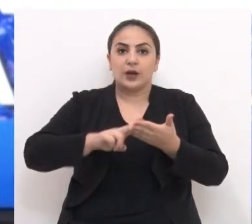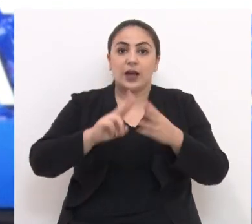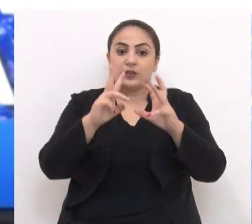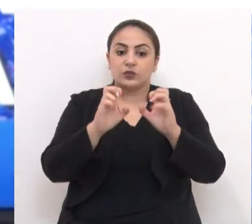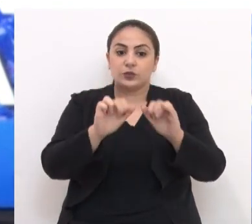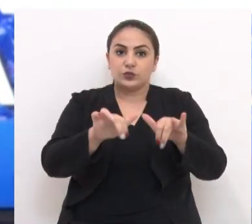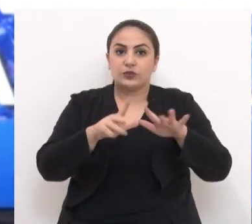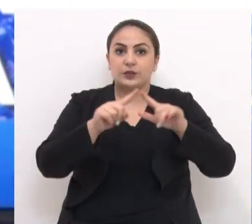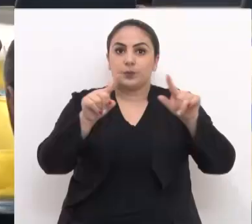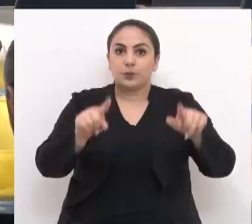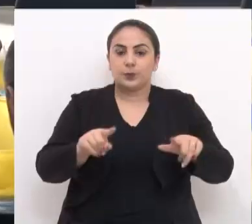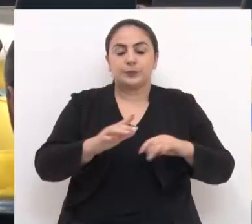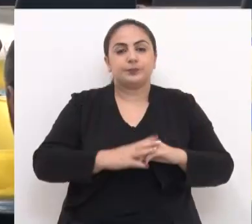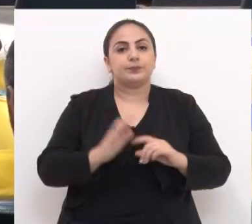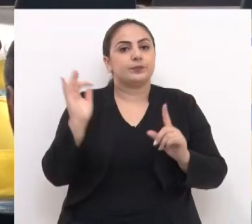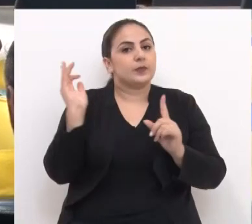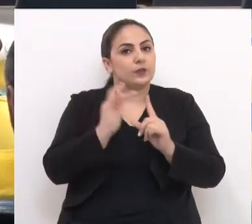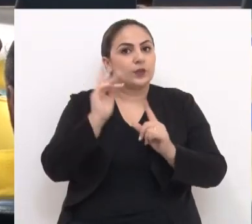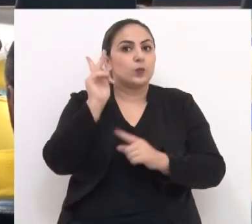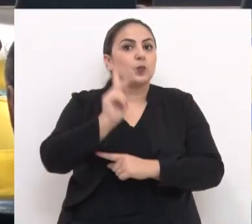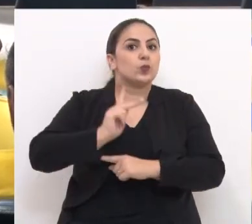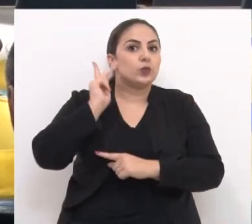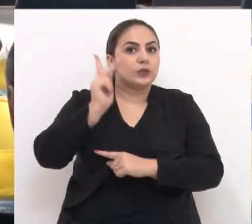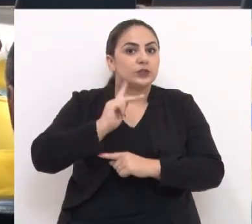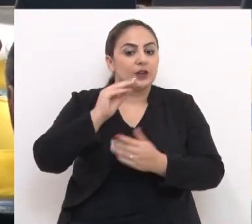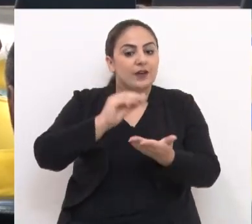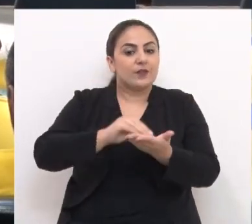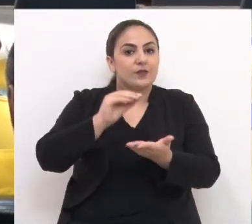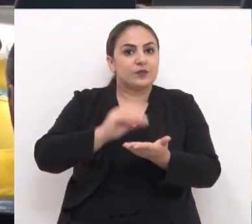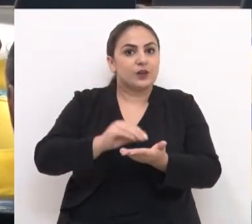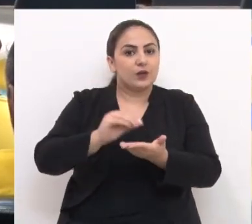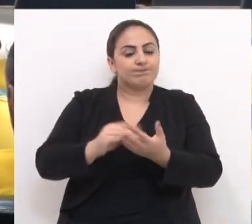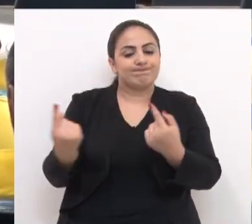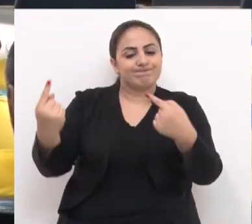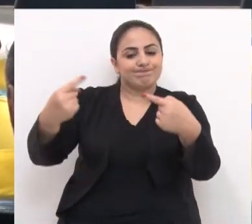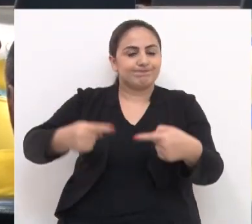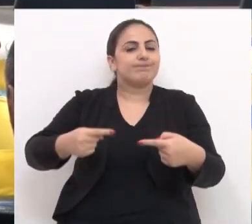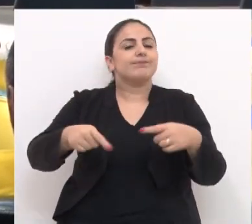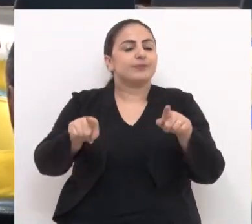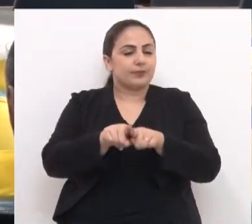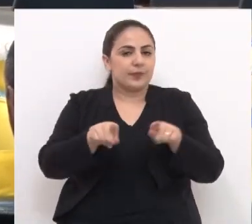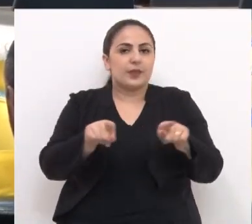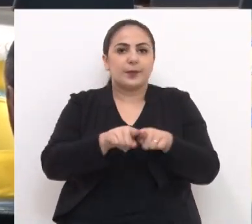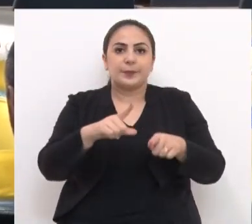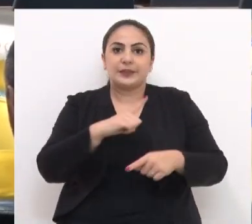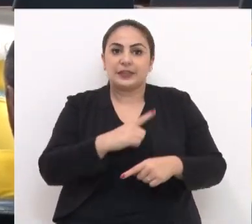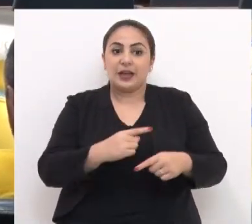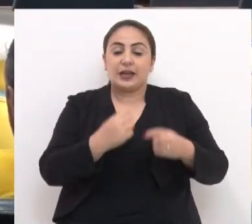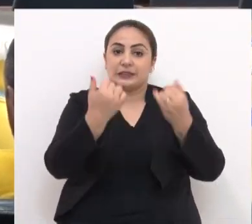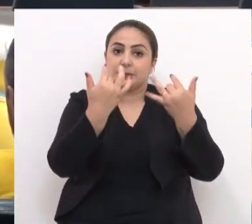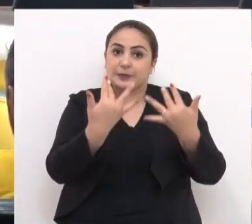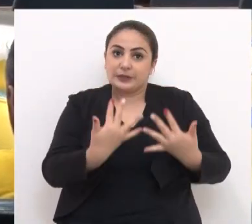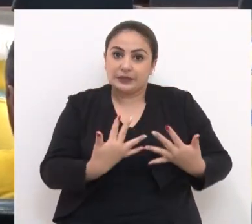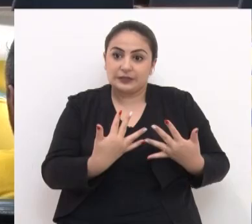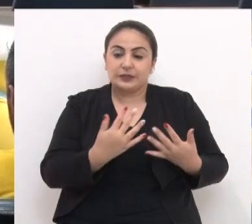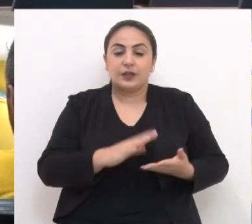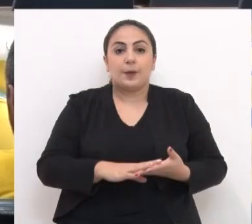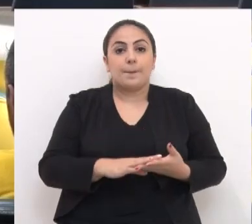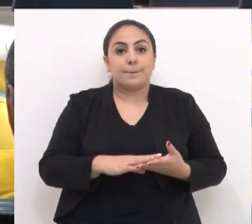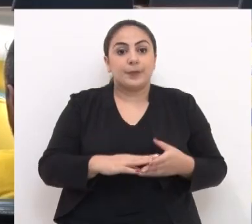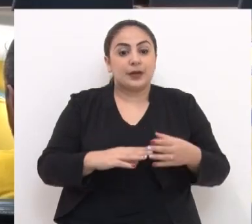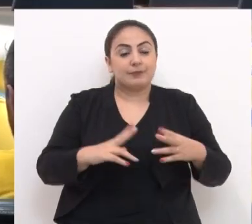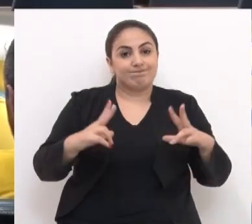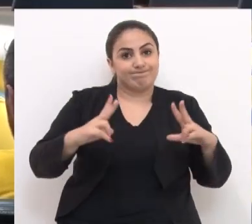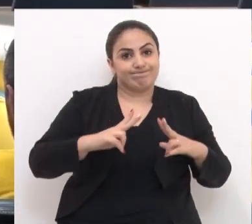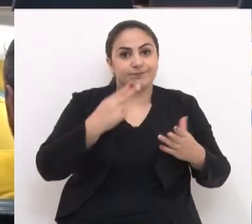uma audiência pública. A influência política e a falta de competitividade também estão entre as justificativas para